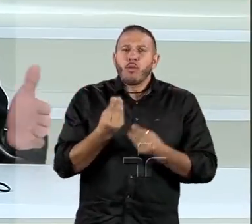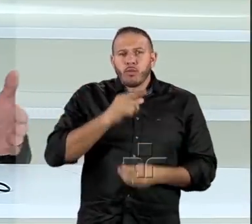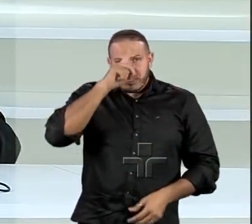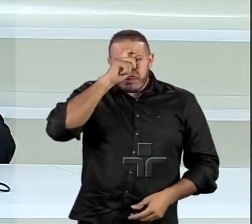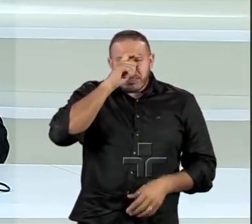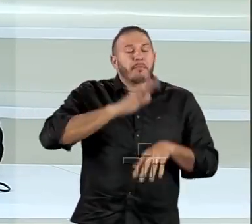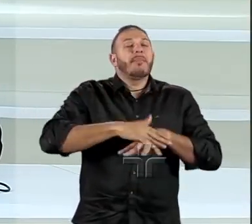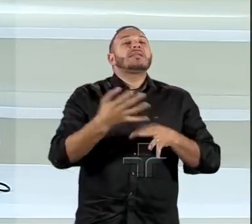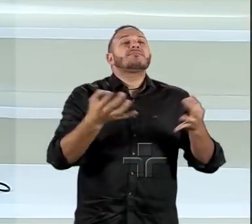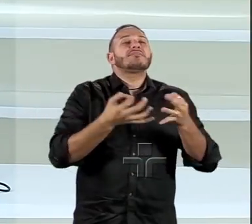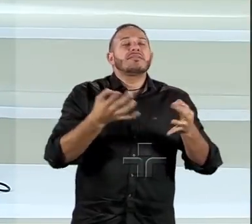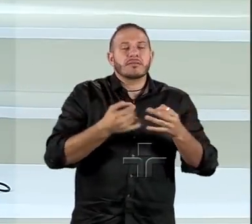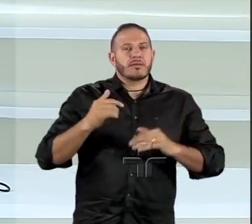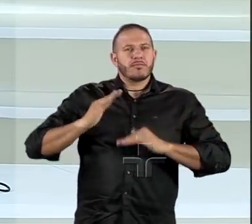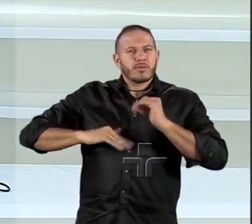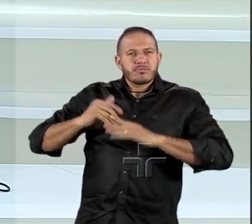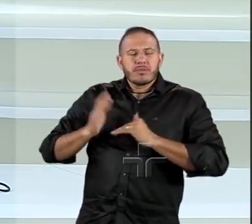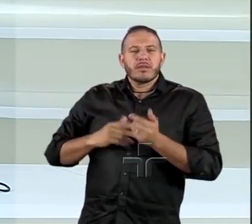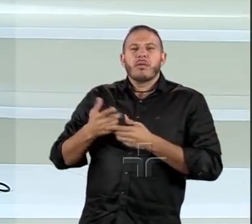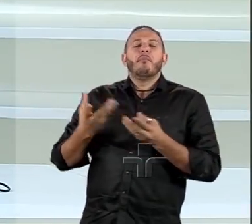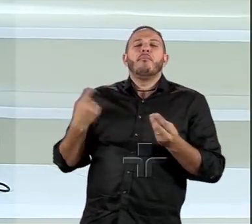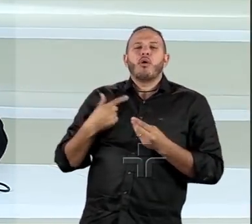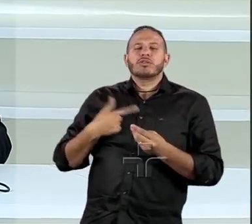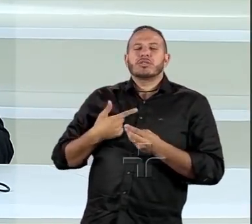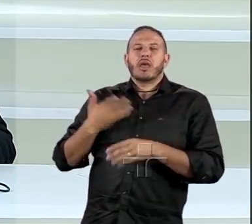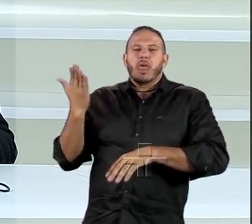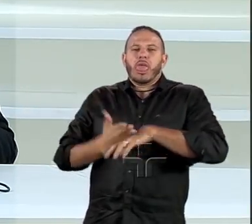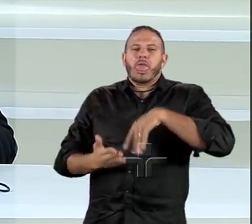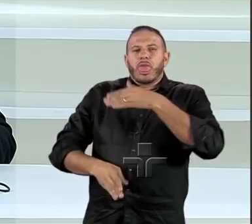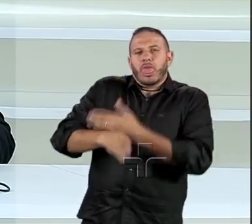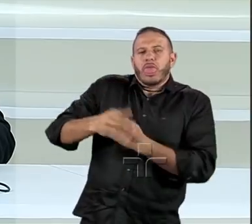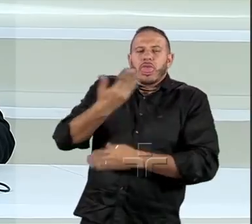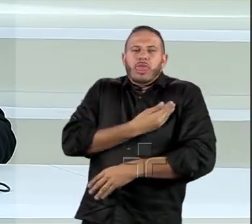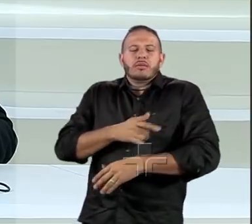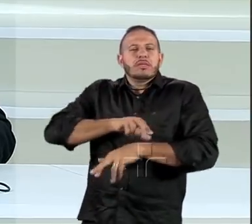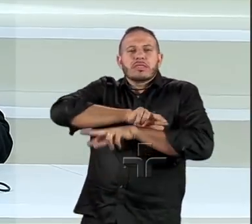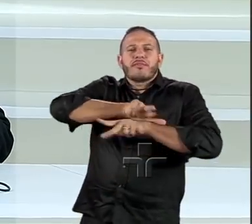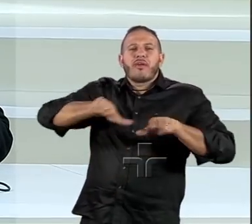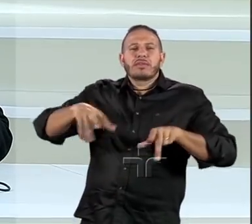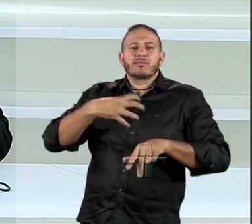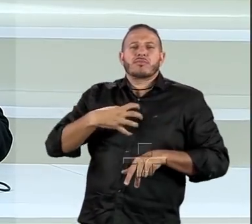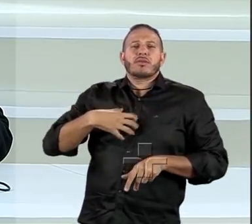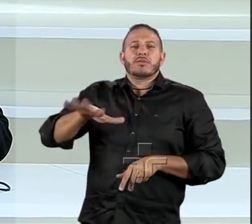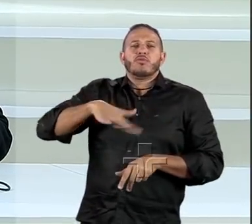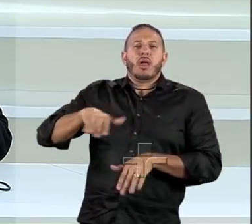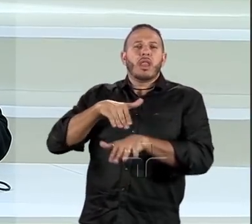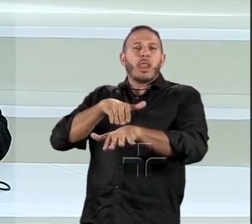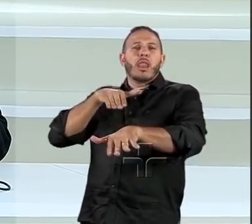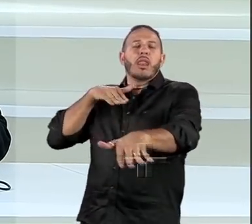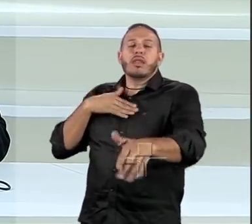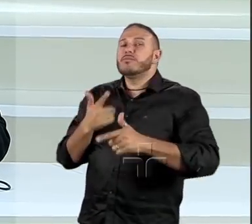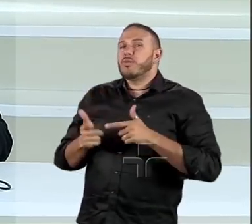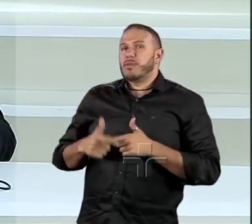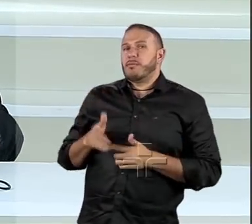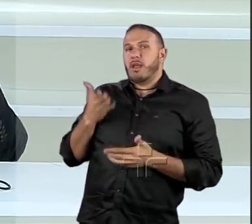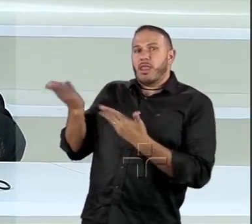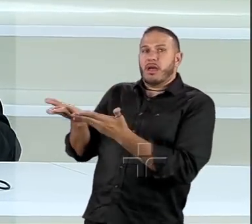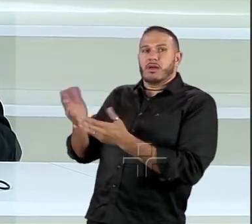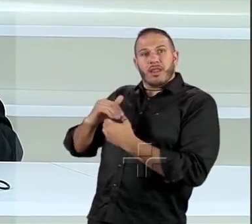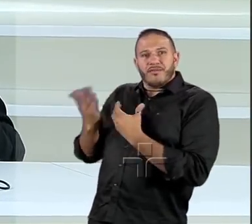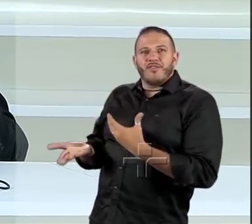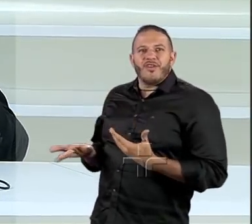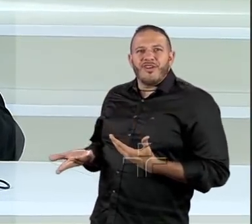eficiente quando nós estamos produzindo uma legião de acidentados por diversas situações aí do nosso trânsito caótico e tudo mais. Então,